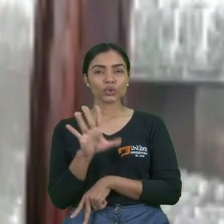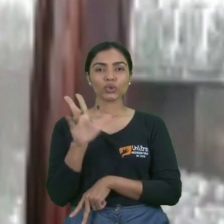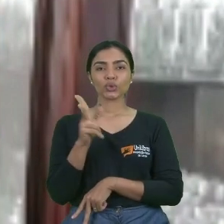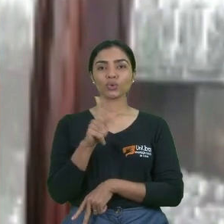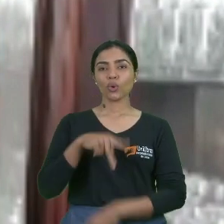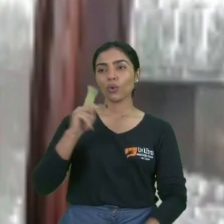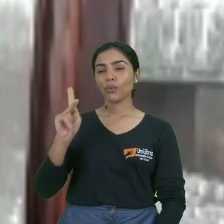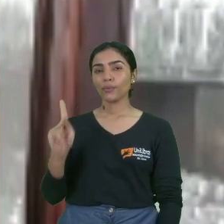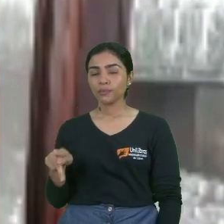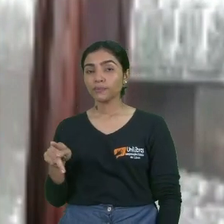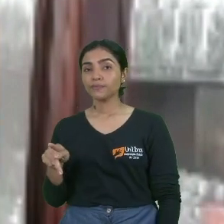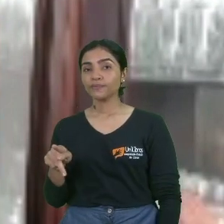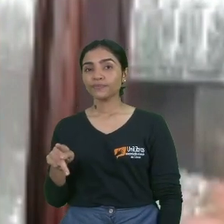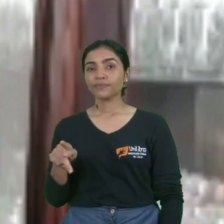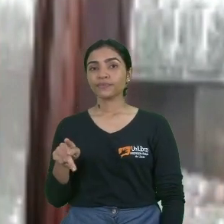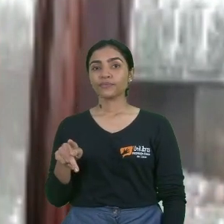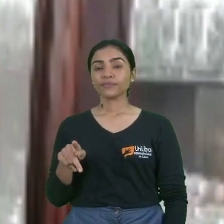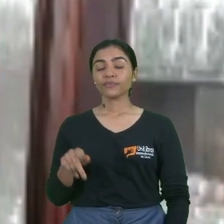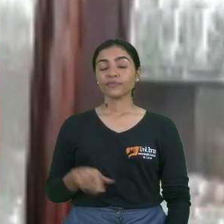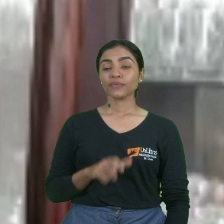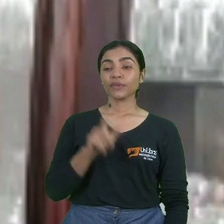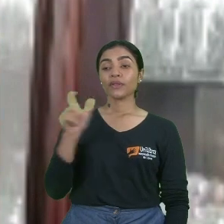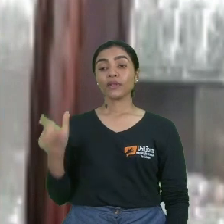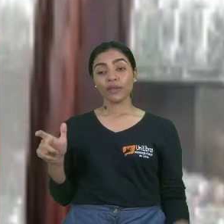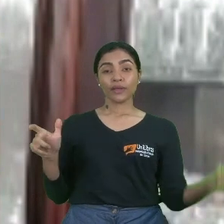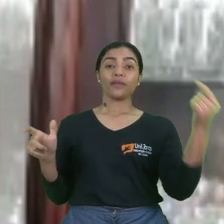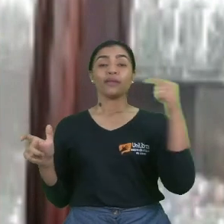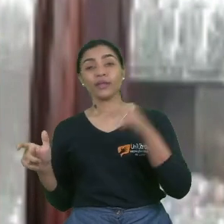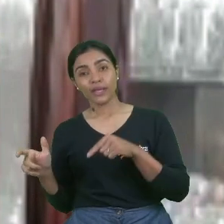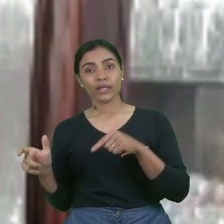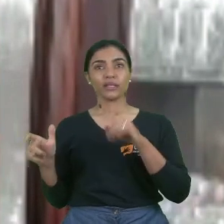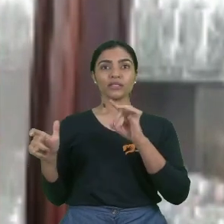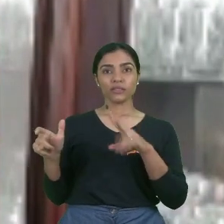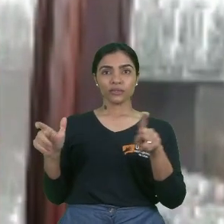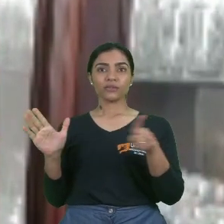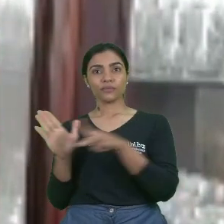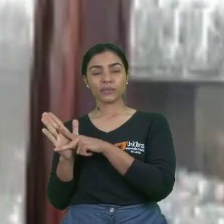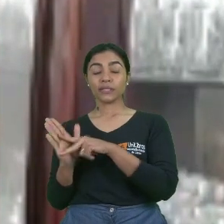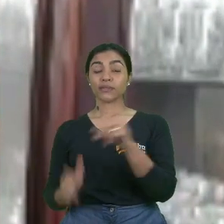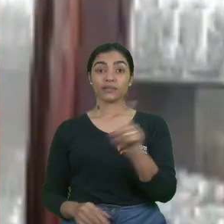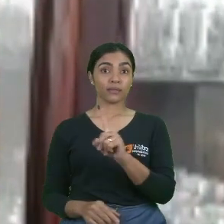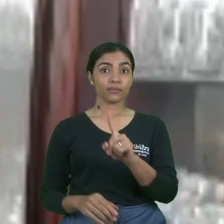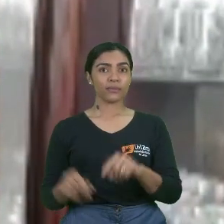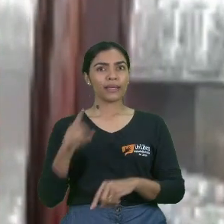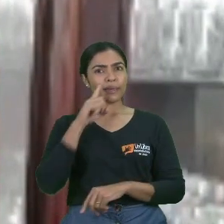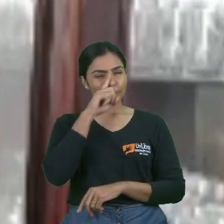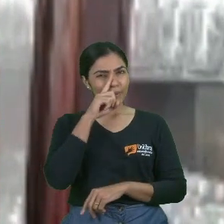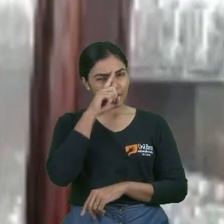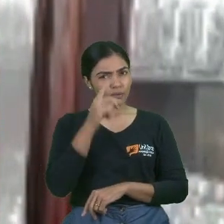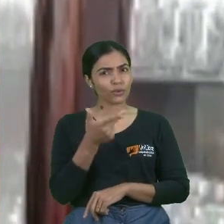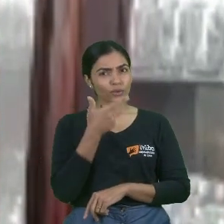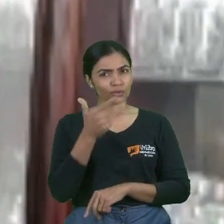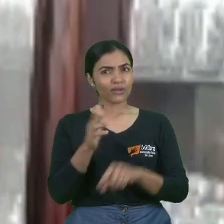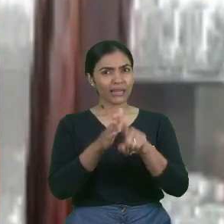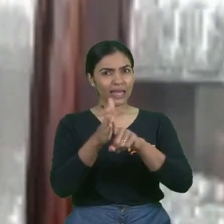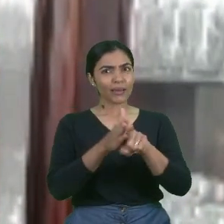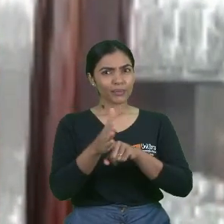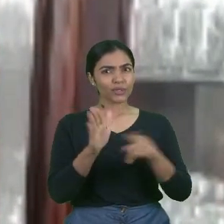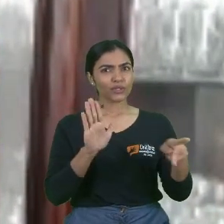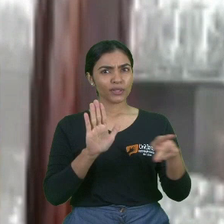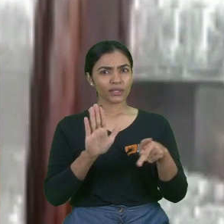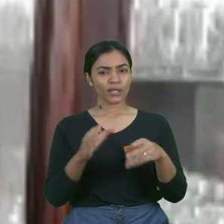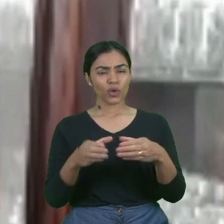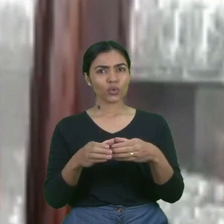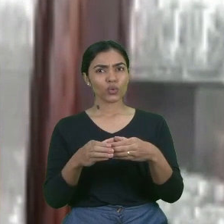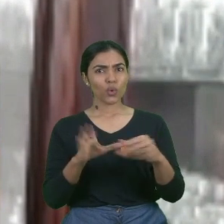professor alto não perigoso perigoso dizer que a pesquisa do que eu